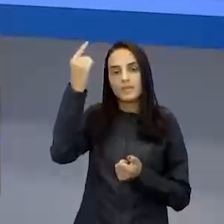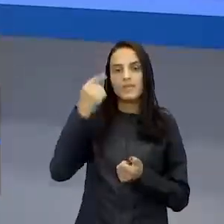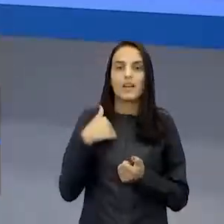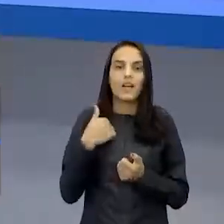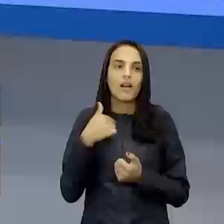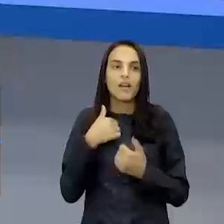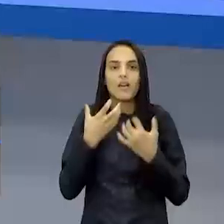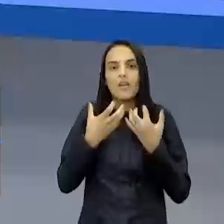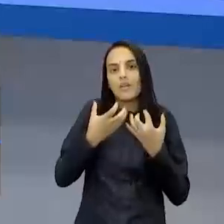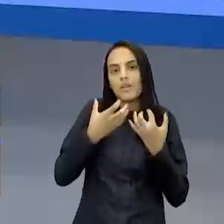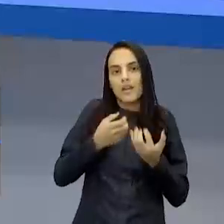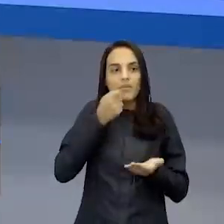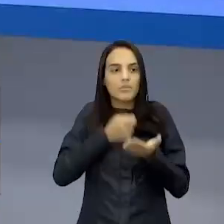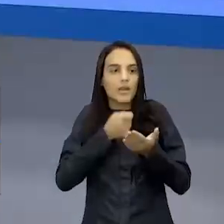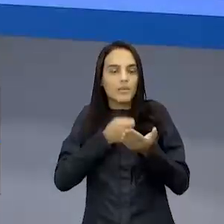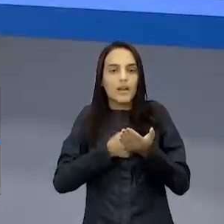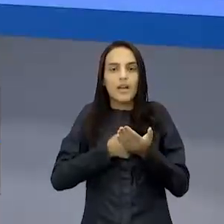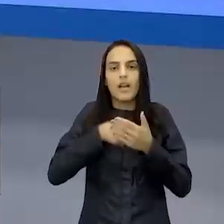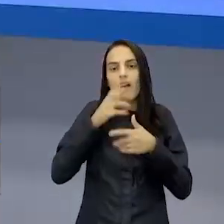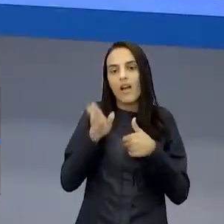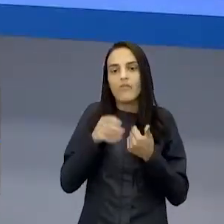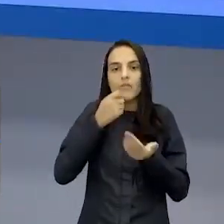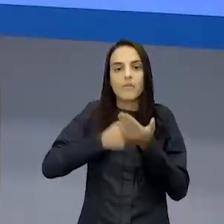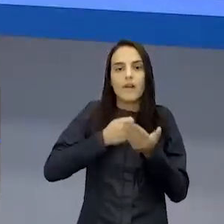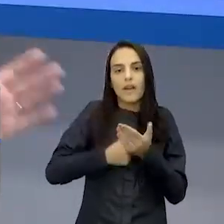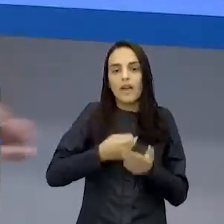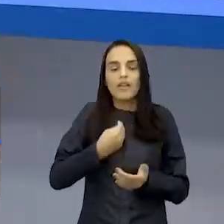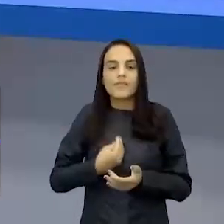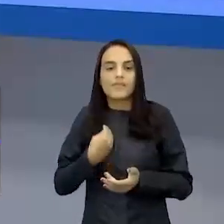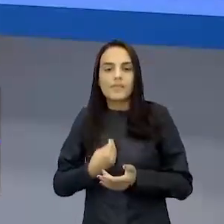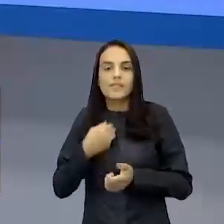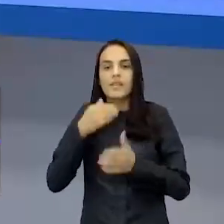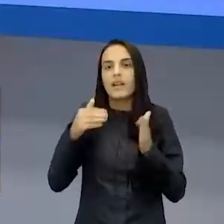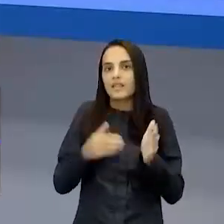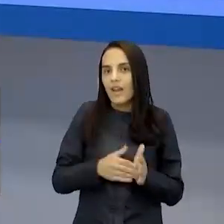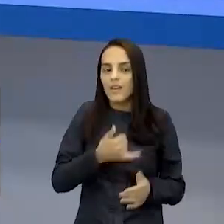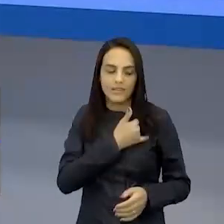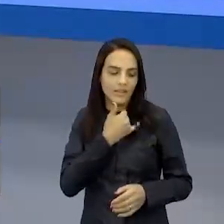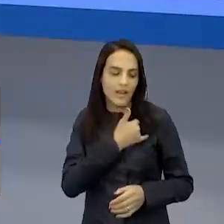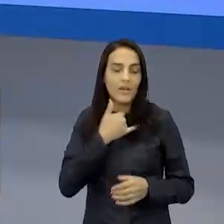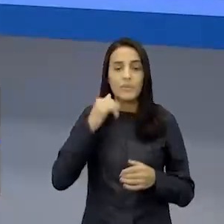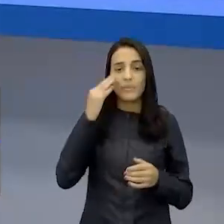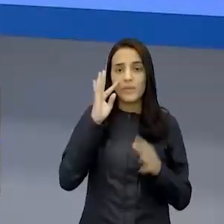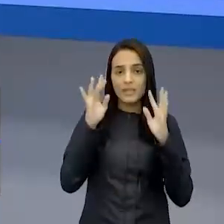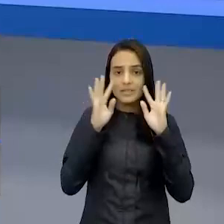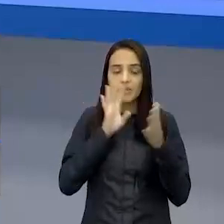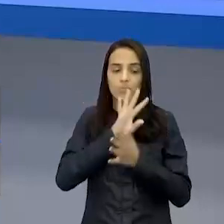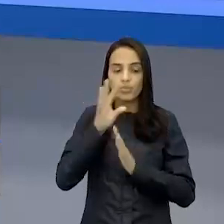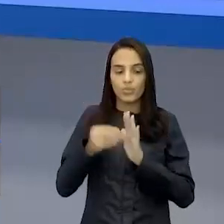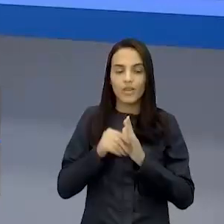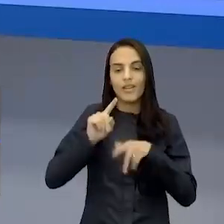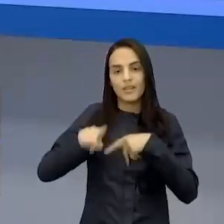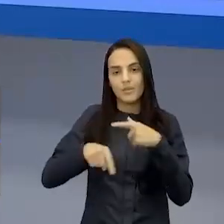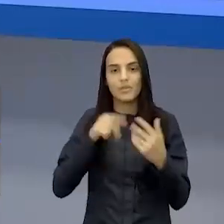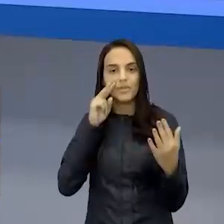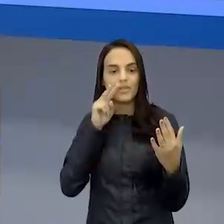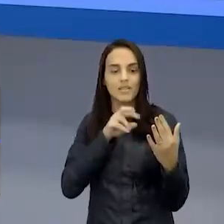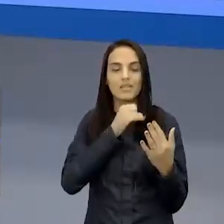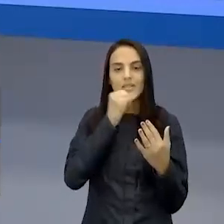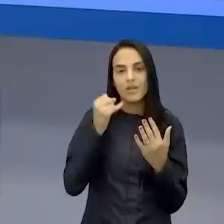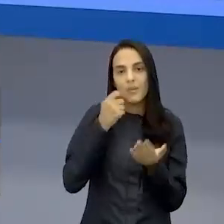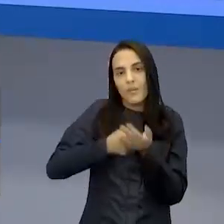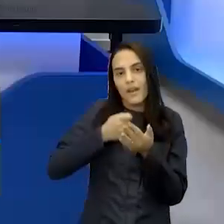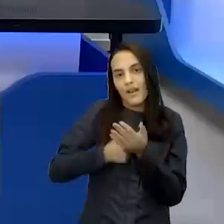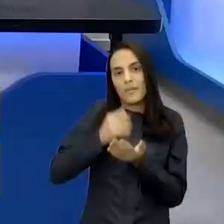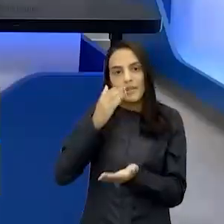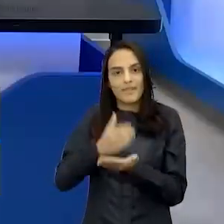quero gastar isso, eu vou pagar até sei lá que ano da minha vida e tal. Pensar em toda essa parte. E aí depois eu vou ver, mas e se eu pagar na metade,